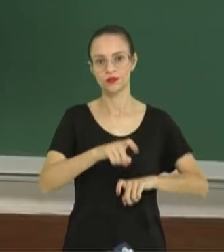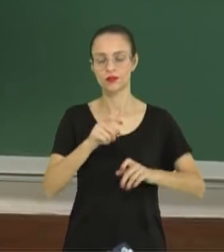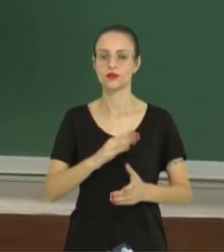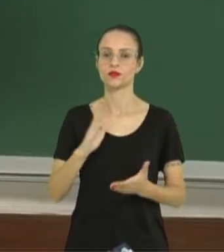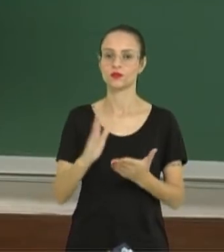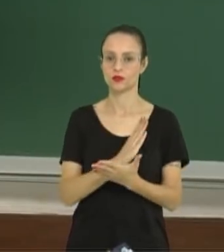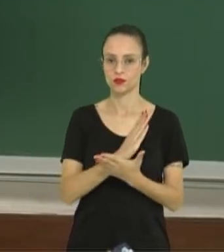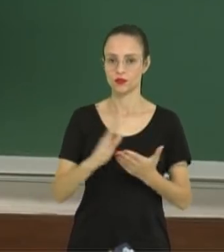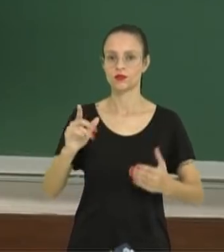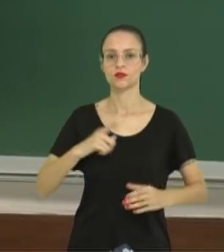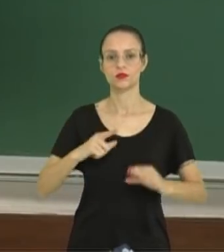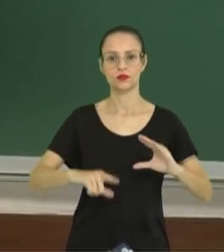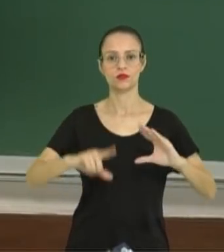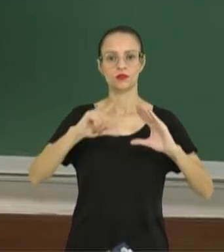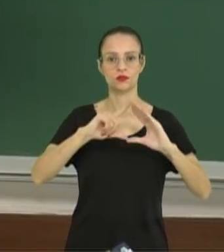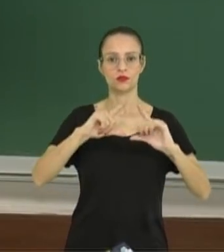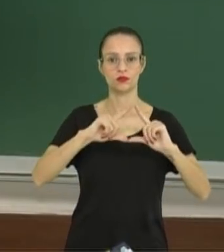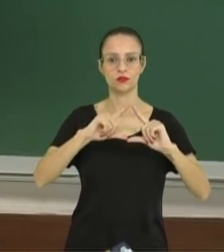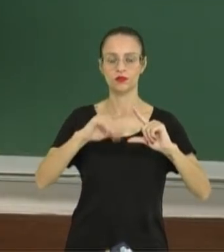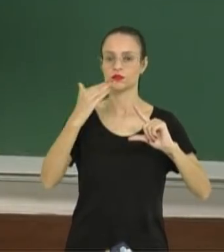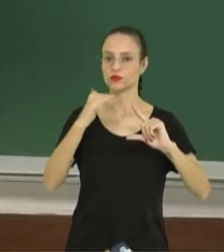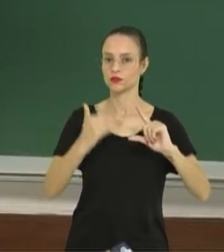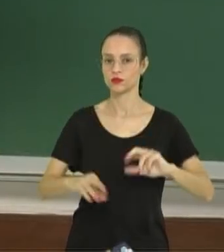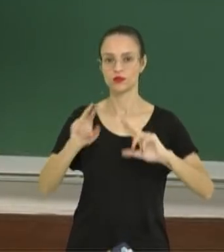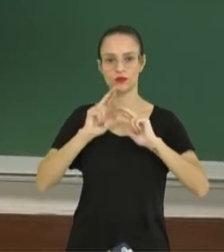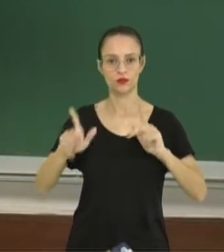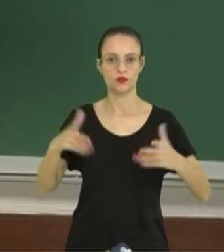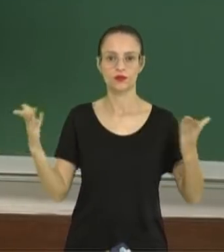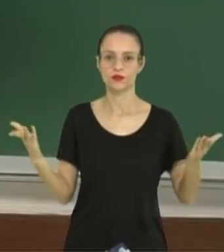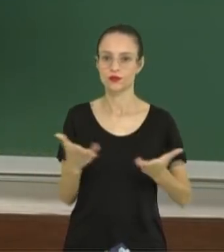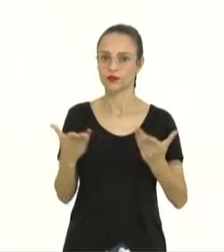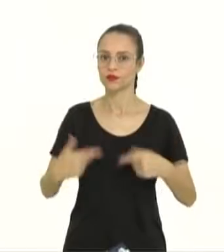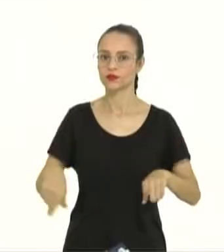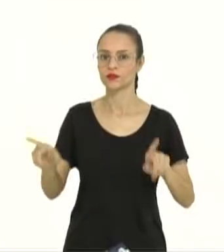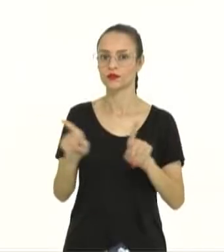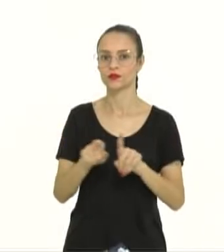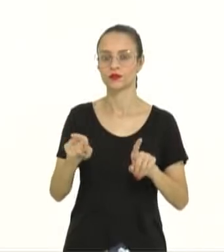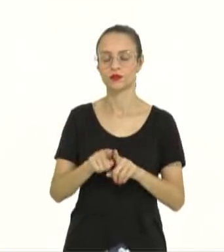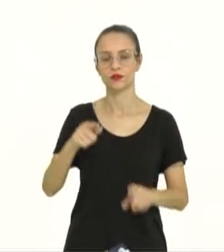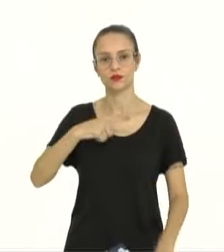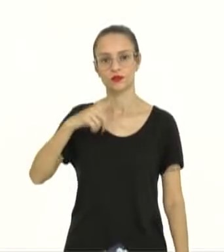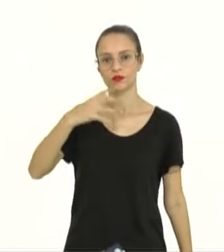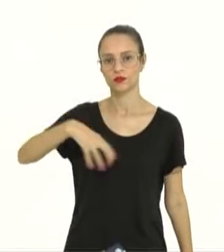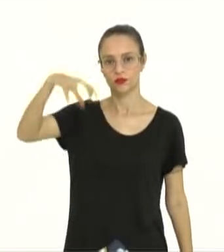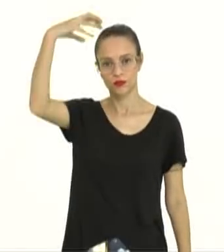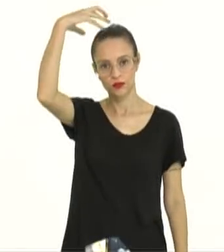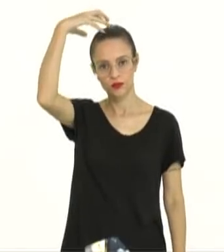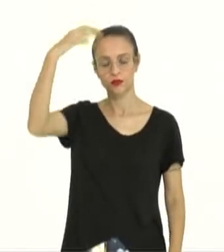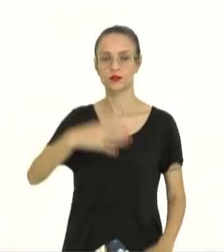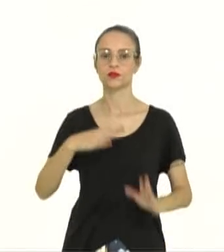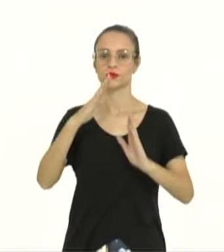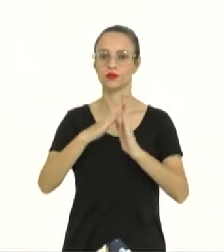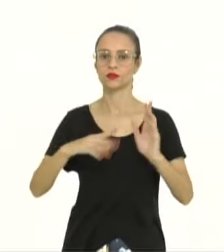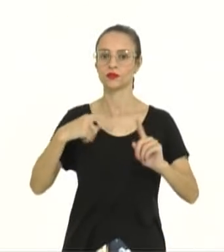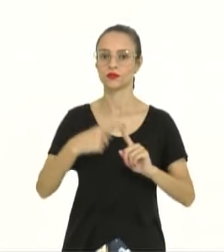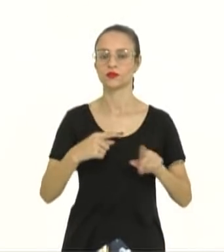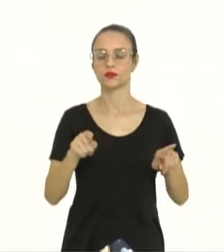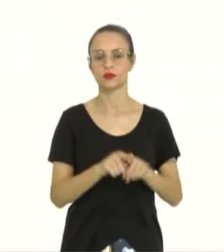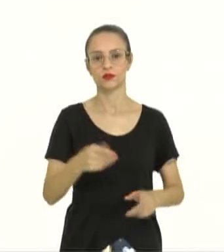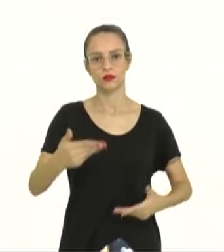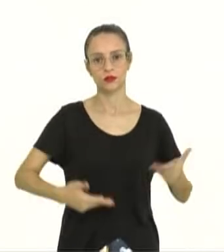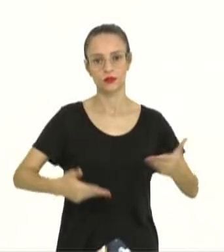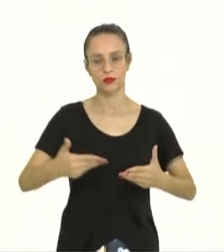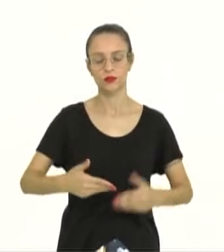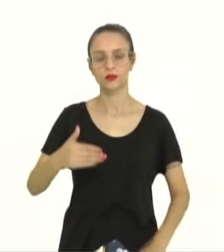Divisão de classes, era bem diferente do que nós temos hoje. Nós tínhamos a nobreza, o clero e os servos.